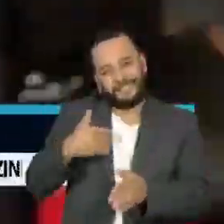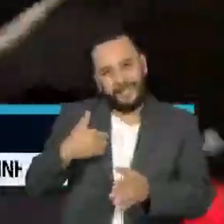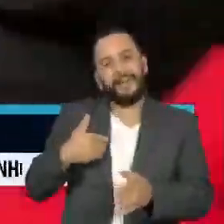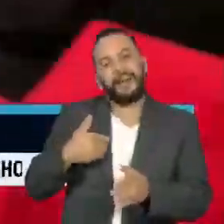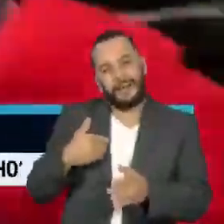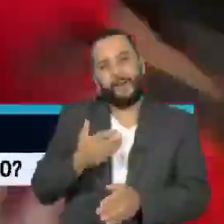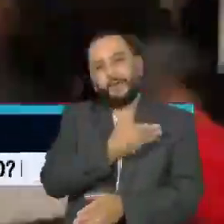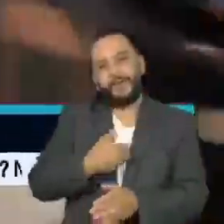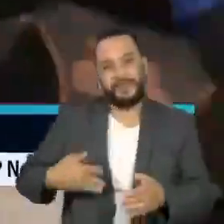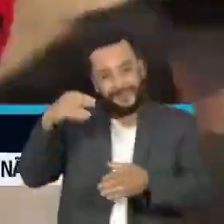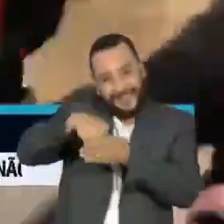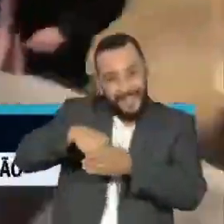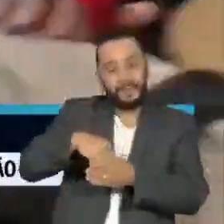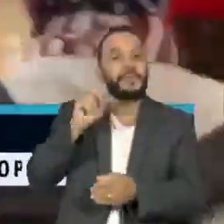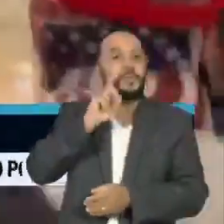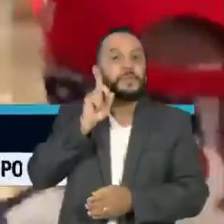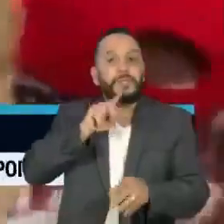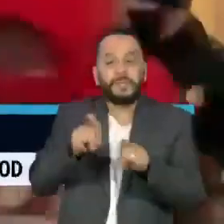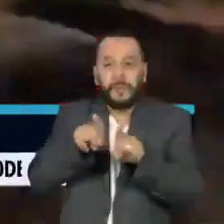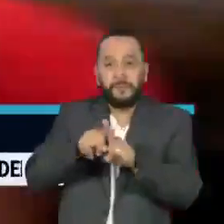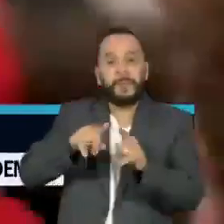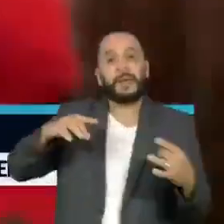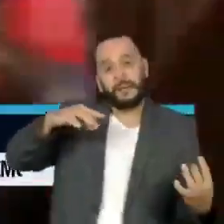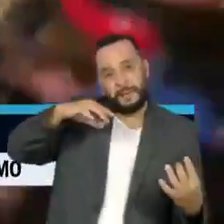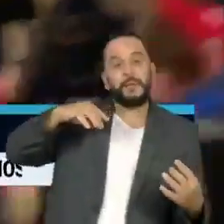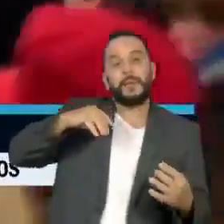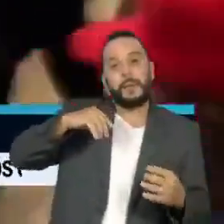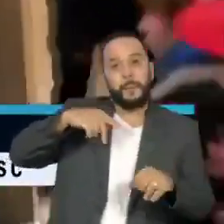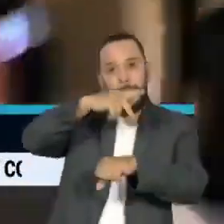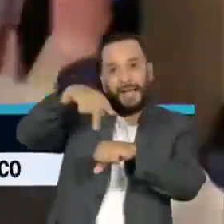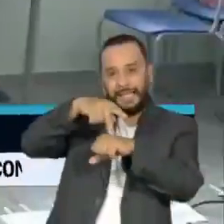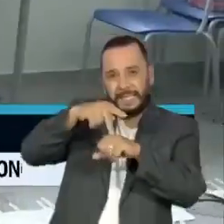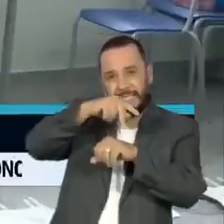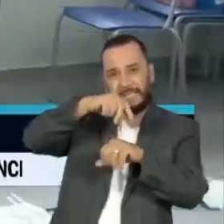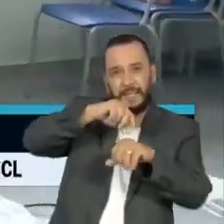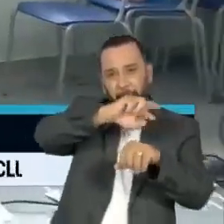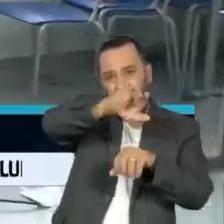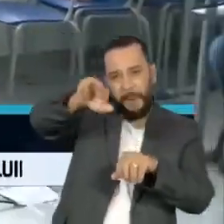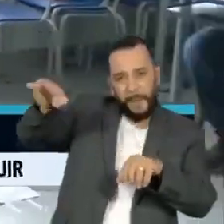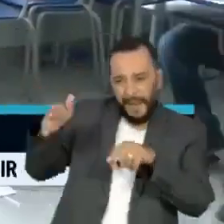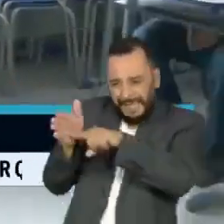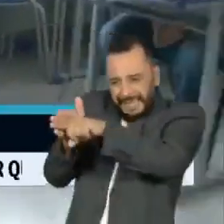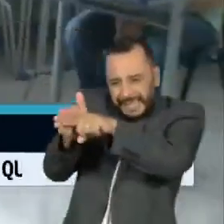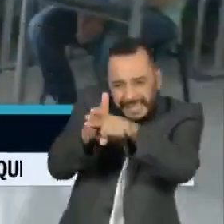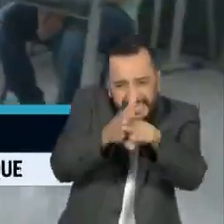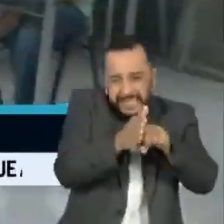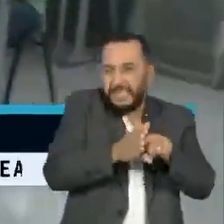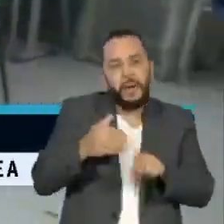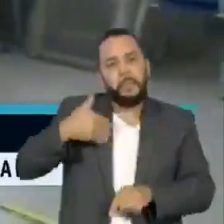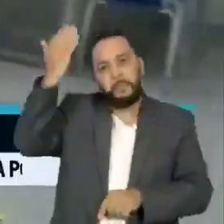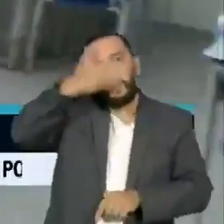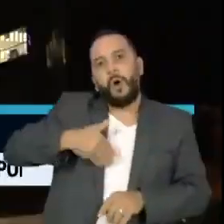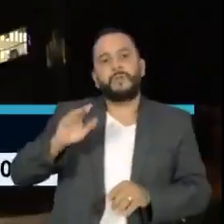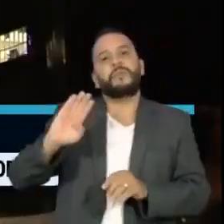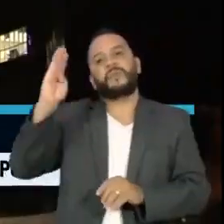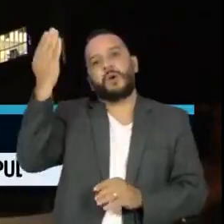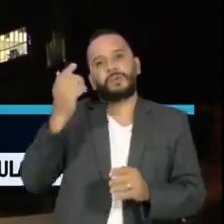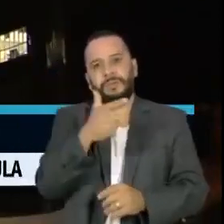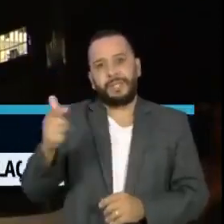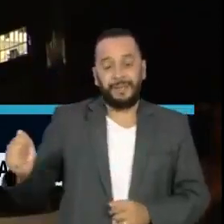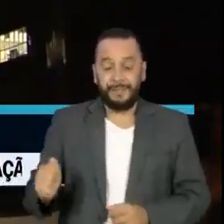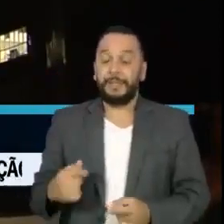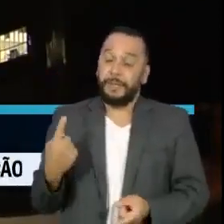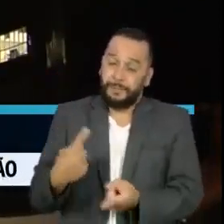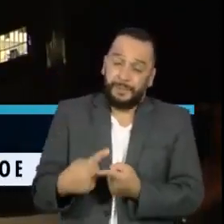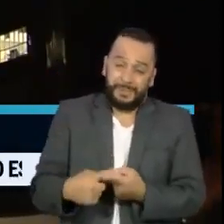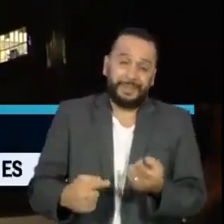internacionais. Bolsonaro aproveitou a situação complicada lá para repetir a tese de que existe fraude no processo eleitoral brasileiro,